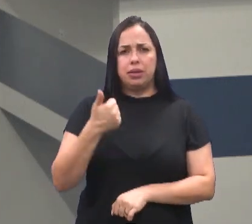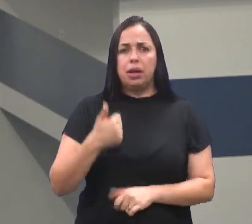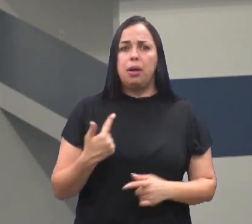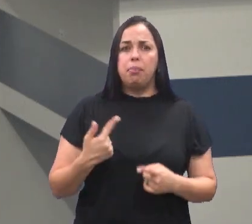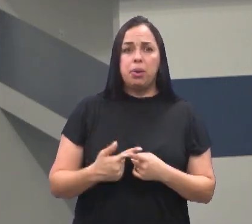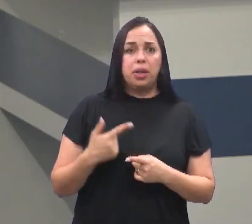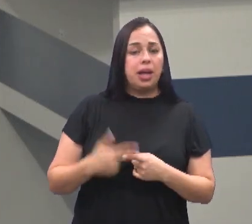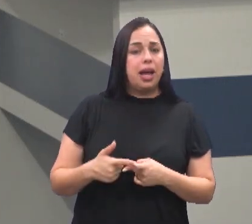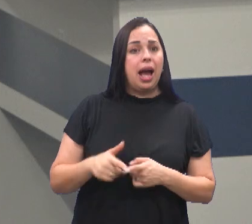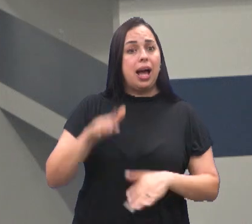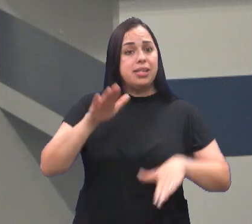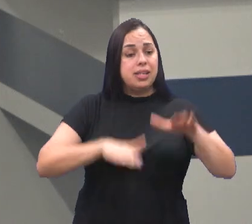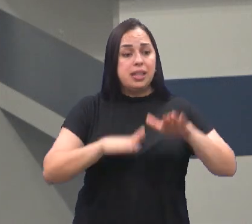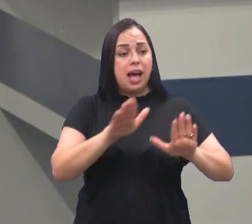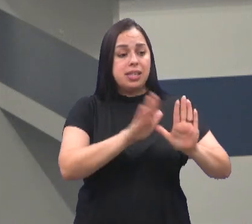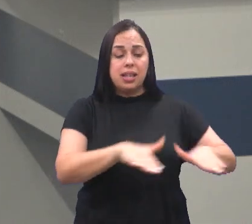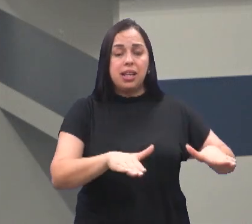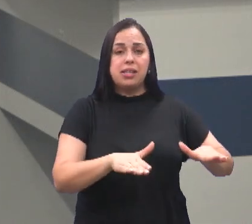têm esse